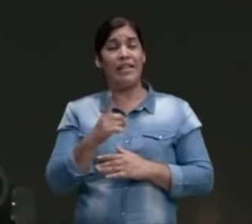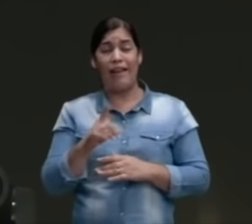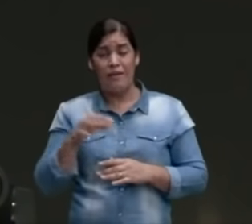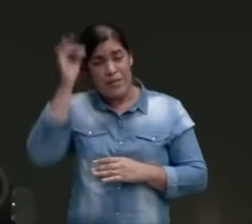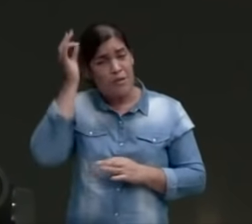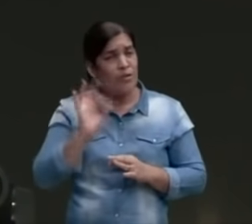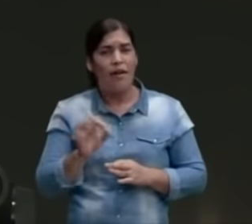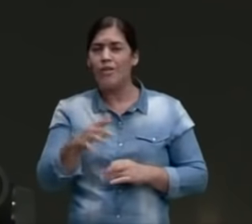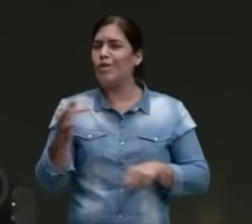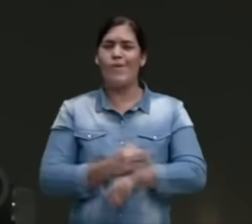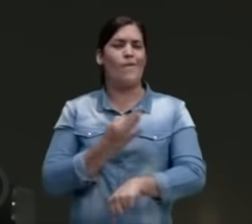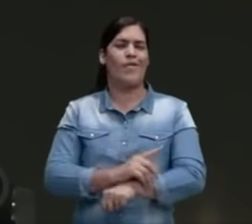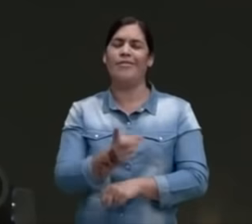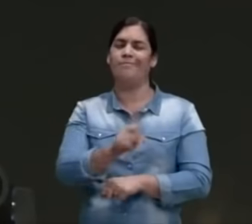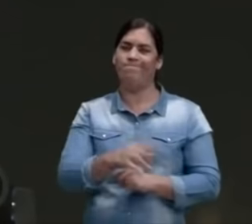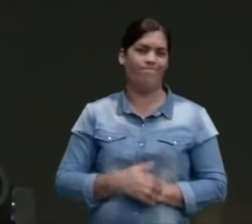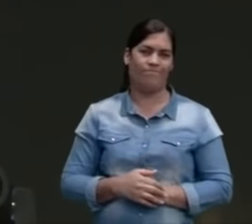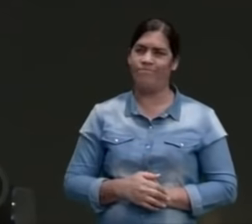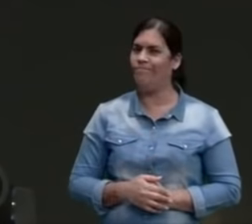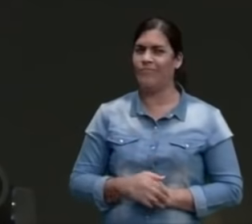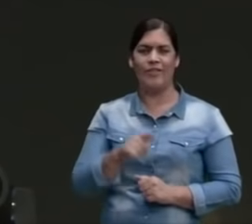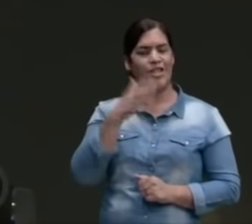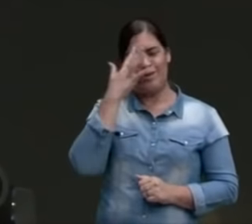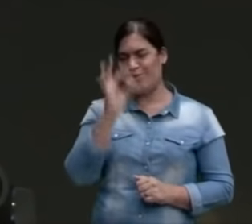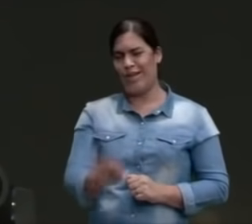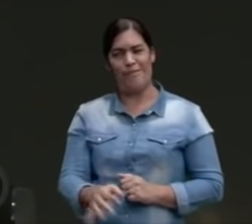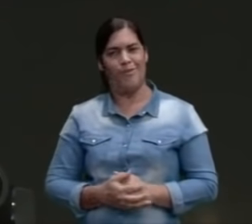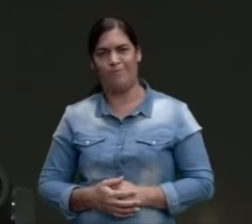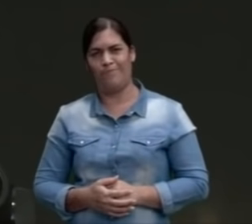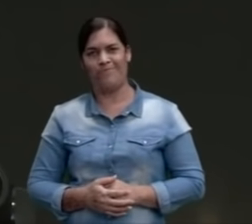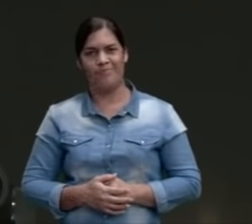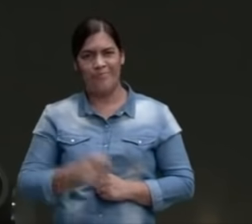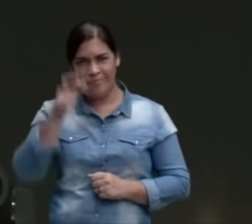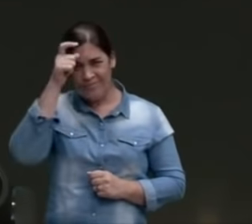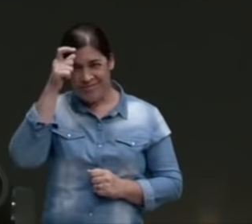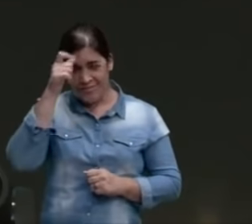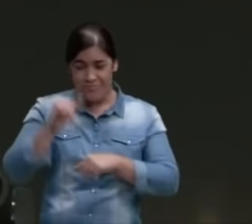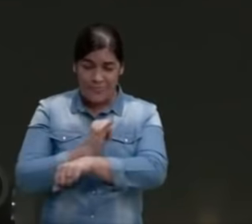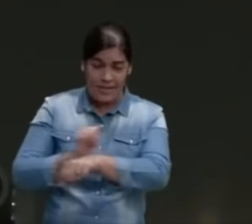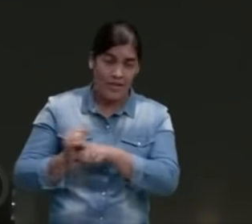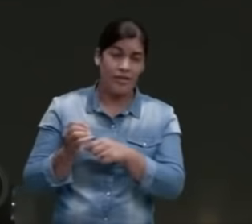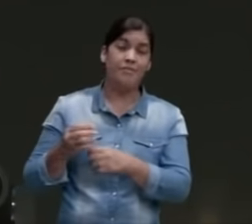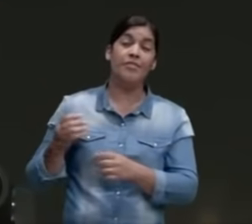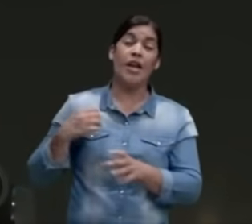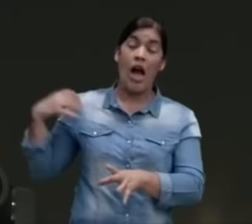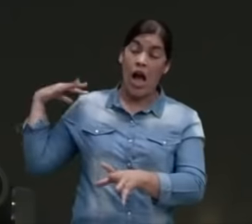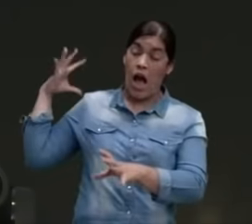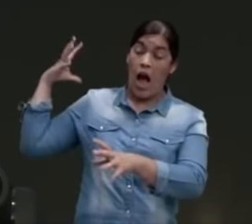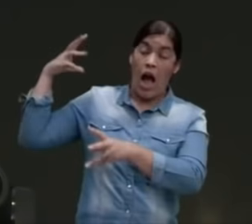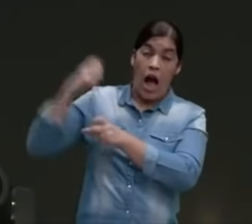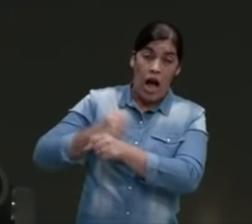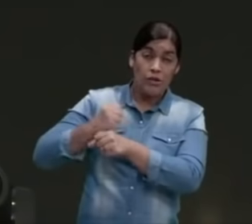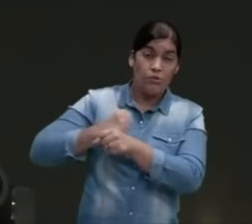eu consigo. Saber exatamente o que vai acontecer, não sabe, irmãos. A astúcia do inimigo vem de milhares e milhares de anos. E